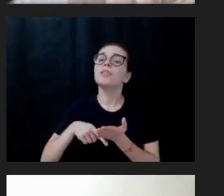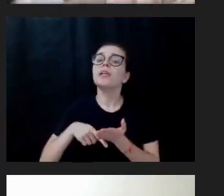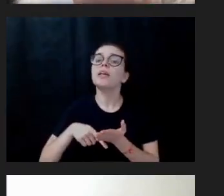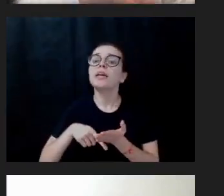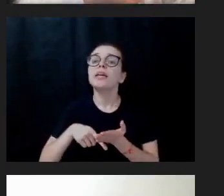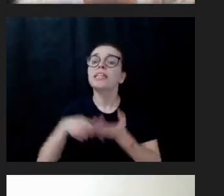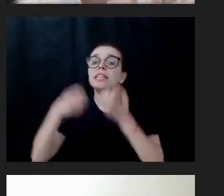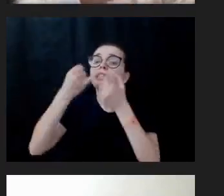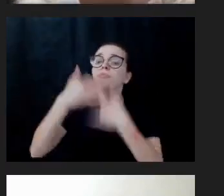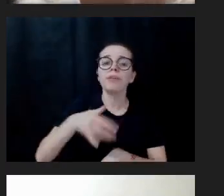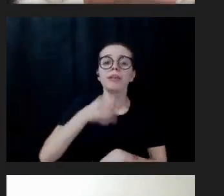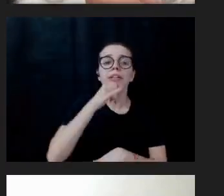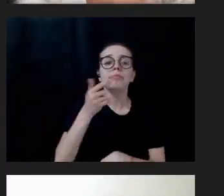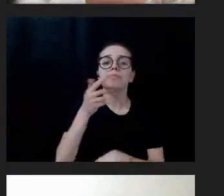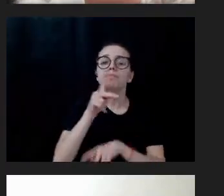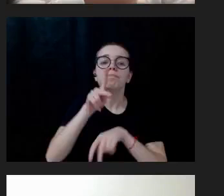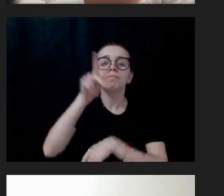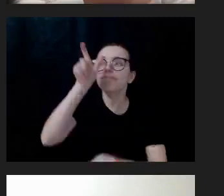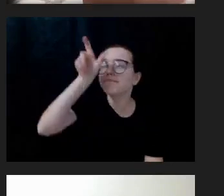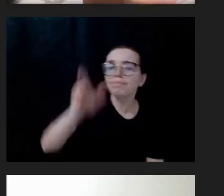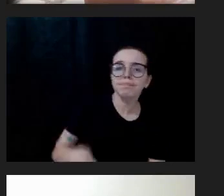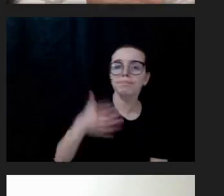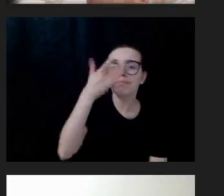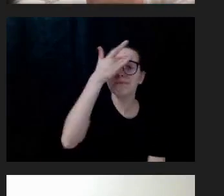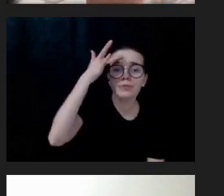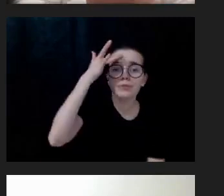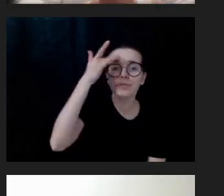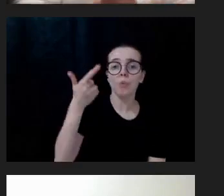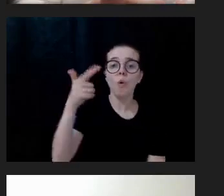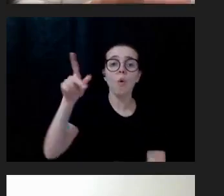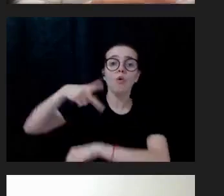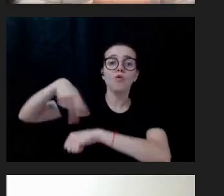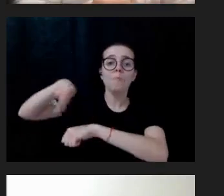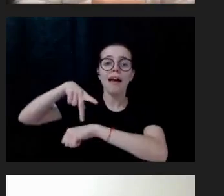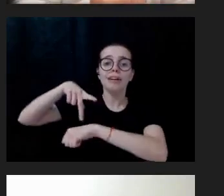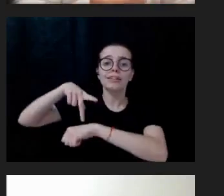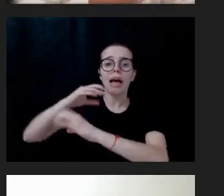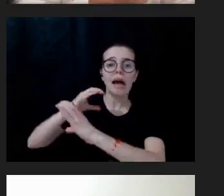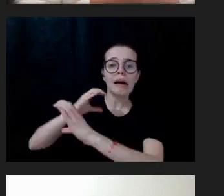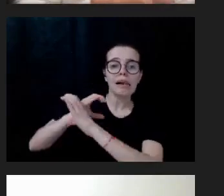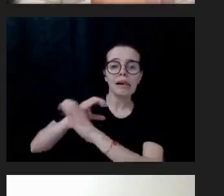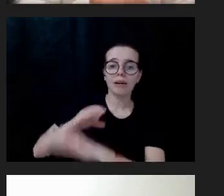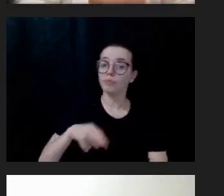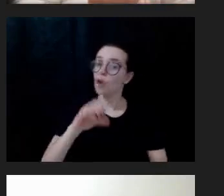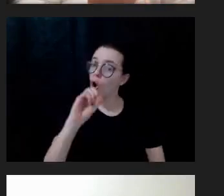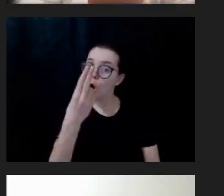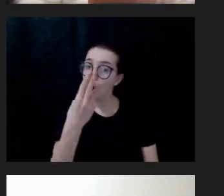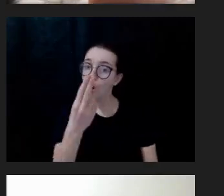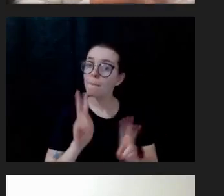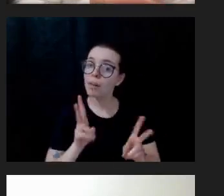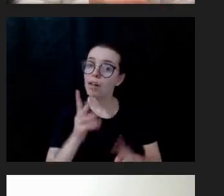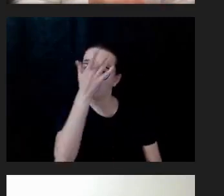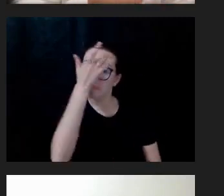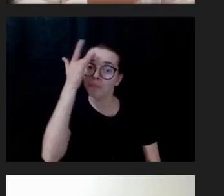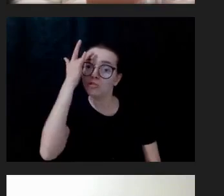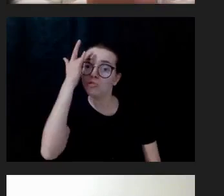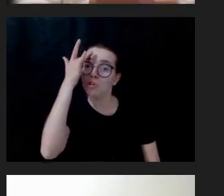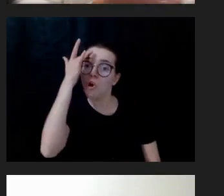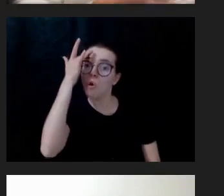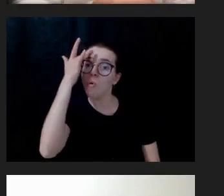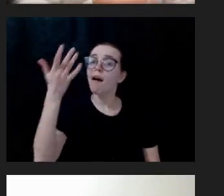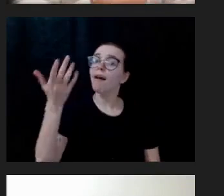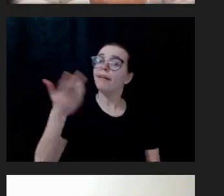outros países, você conversar com uma pessoa indígena, conversar com uma pessoa de